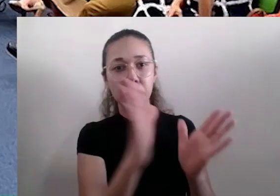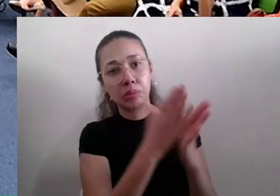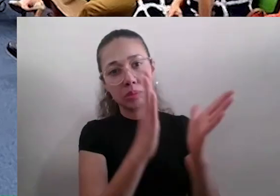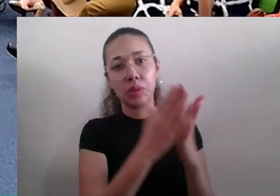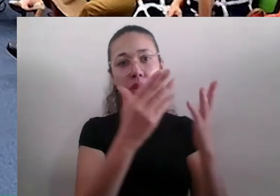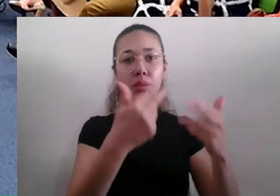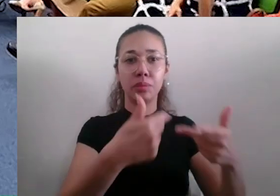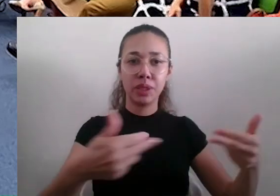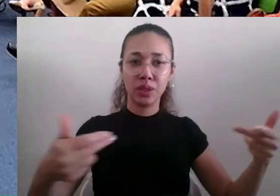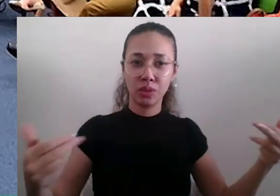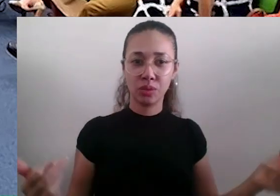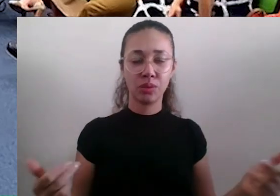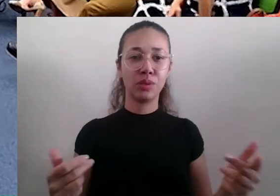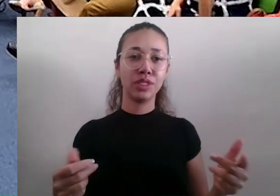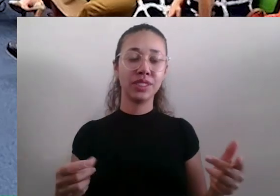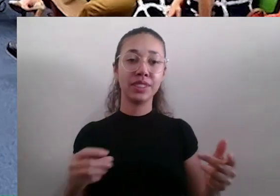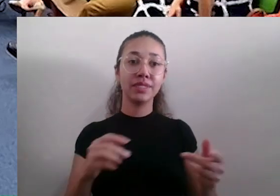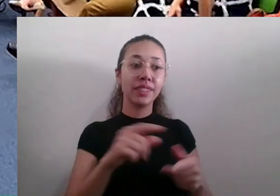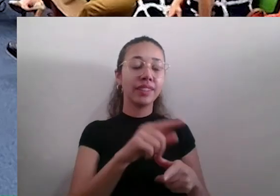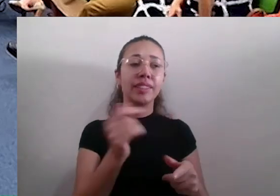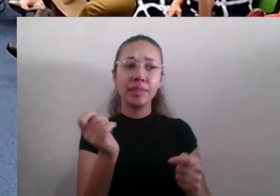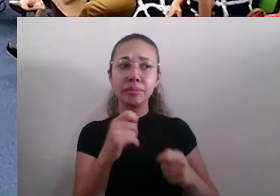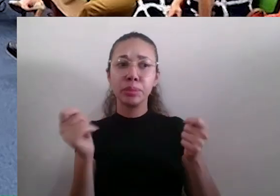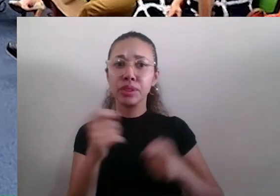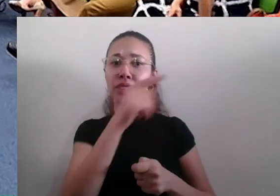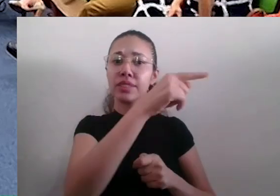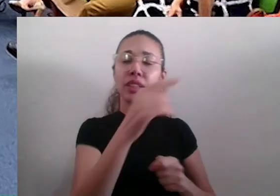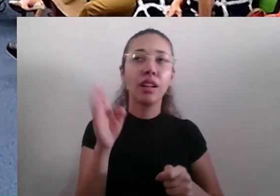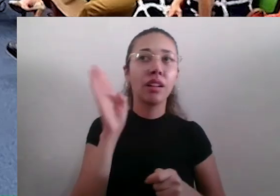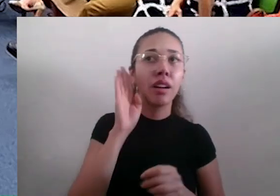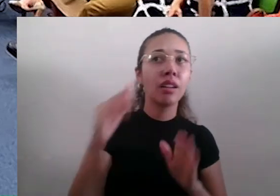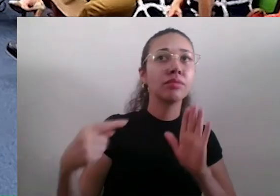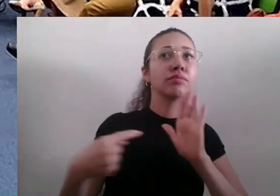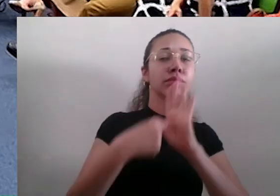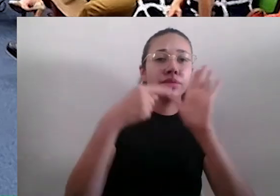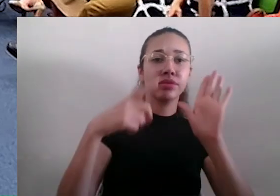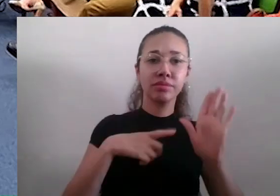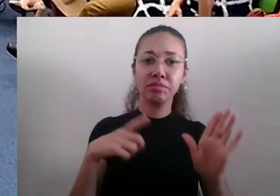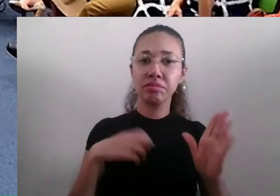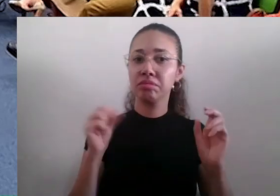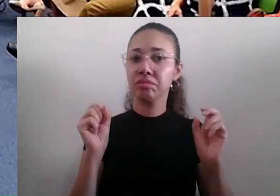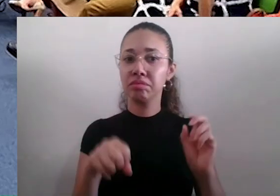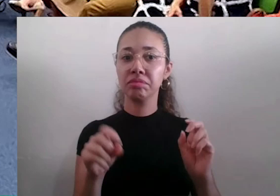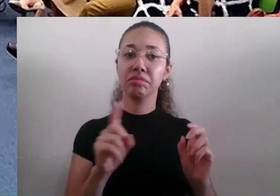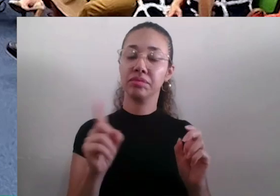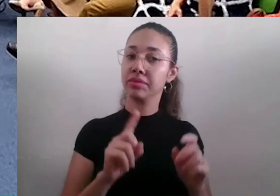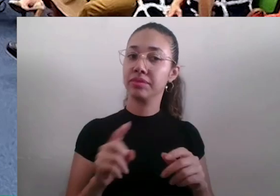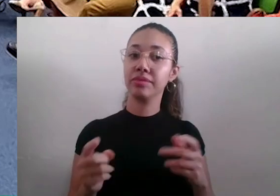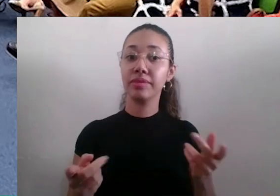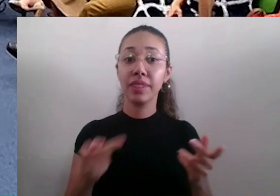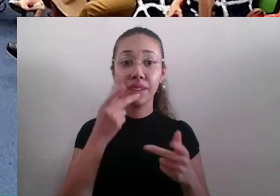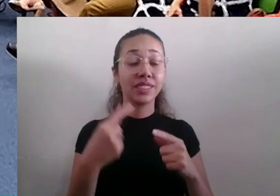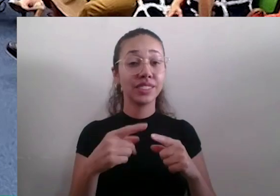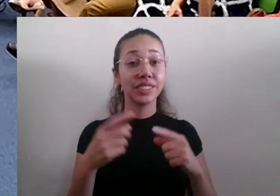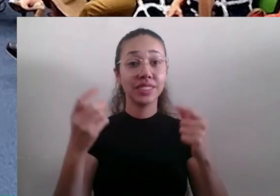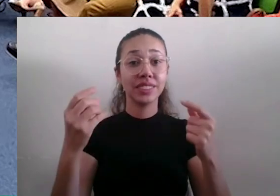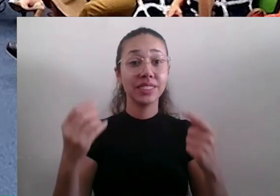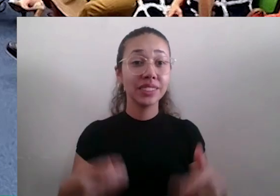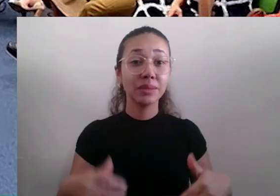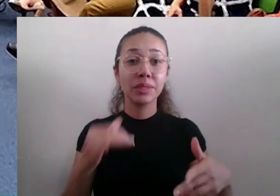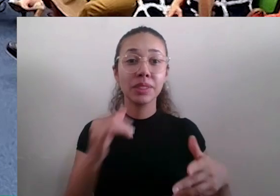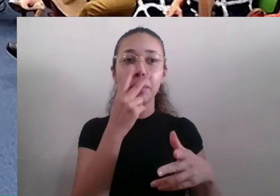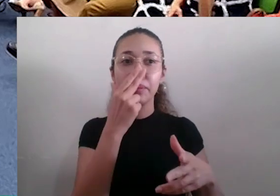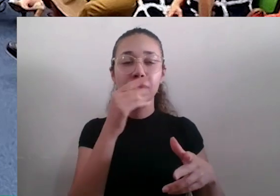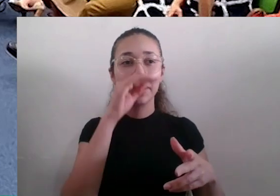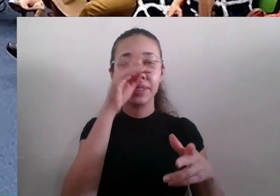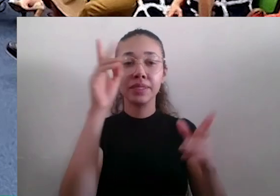gente desfavorecida a gente fala das Caixas pretas sabe se se a gente não fica